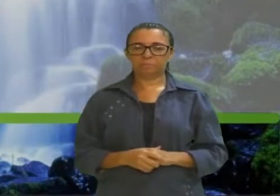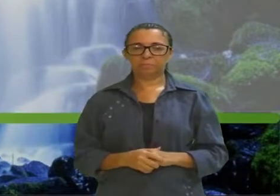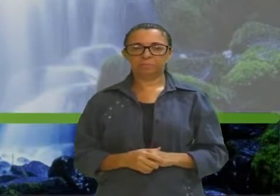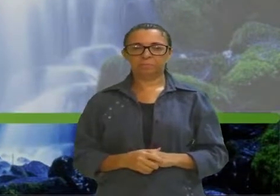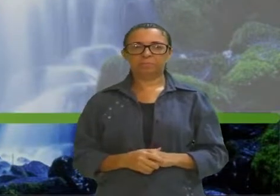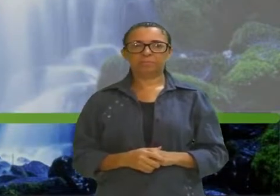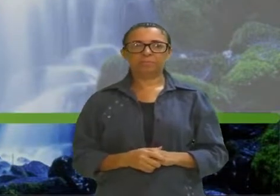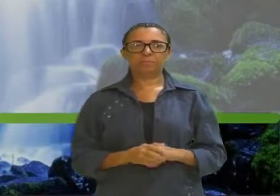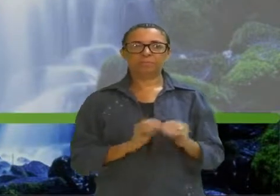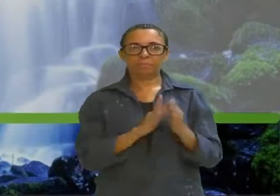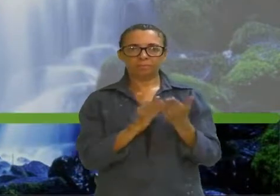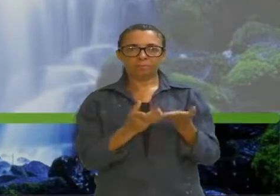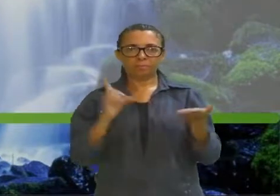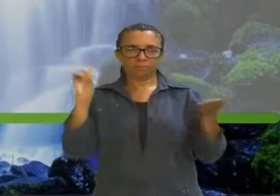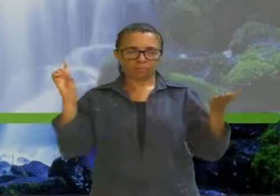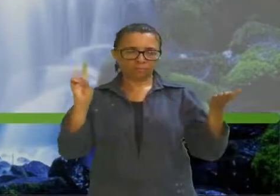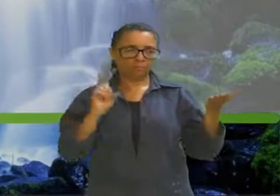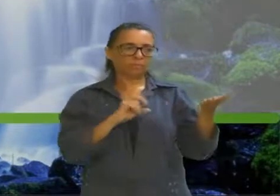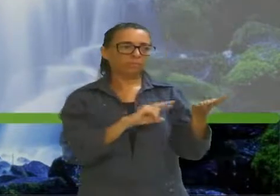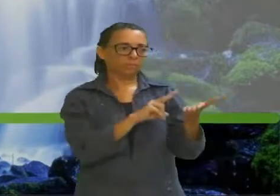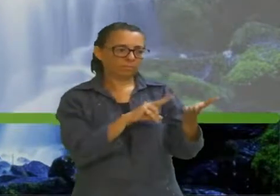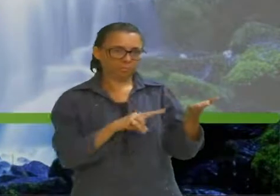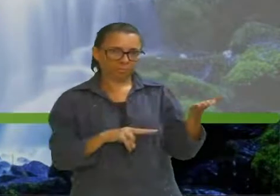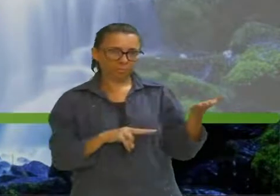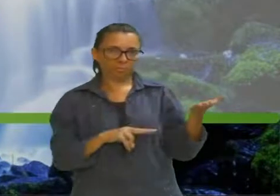Está aqui.